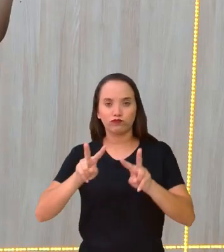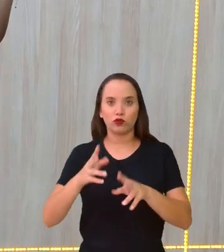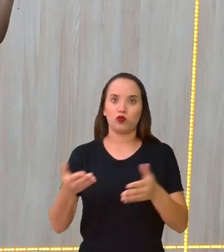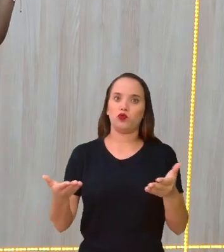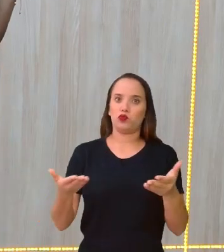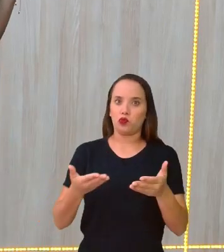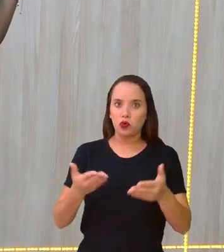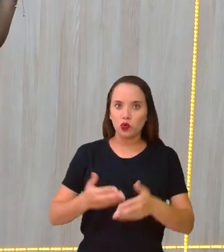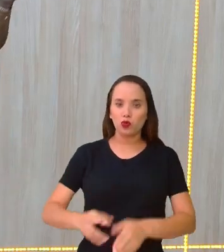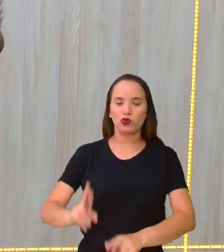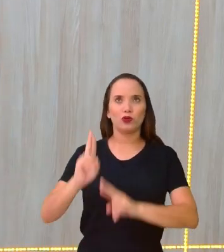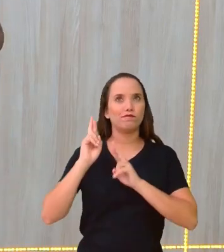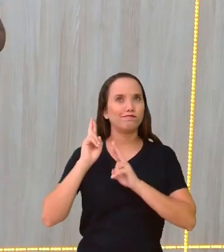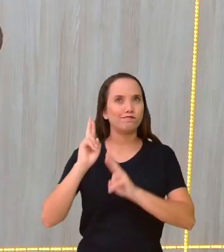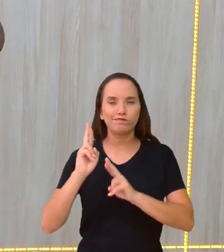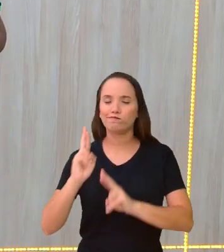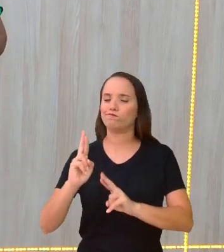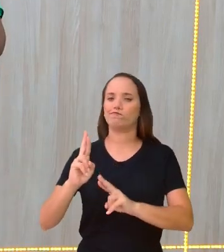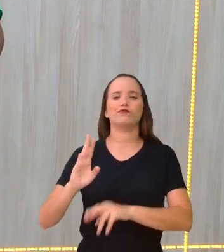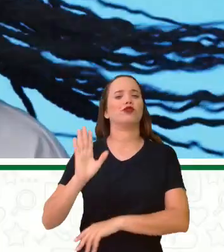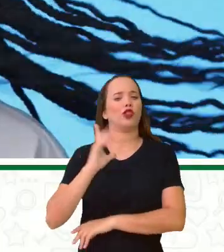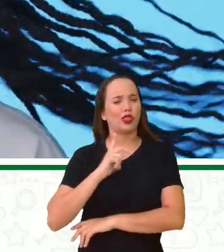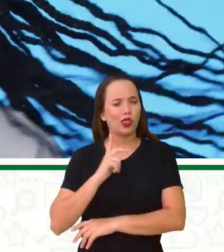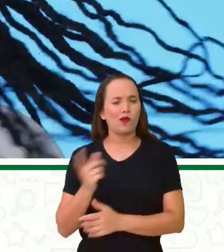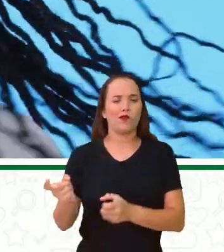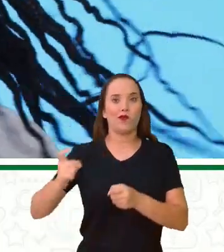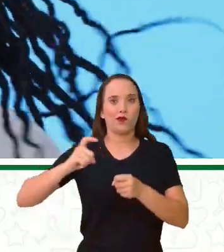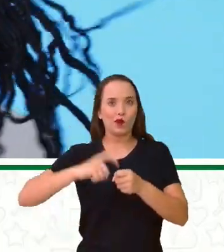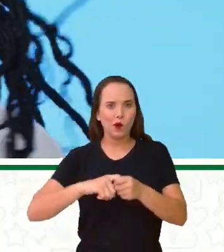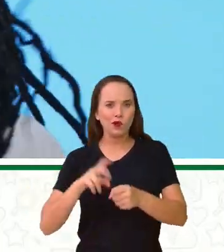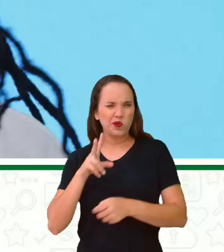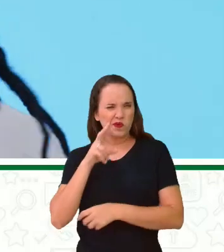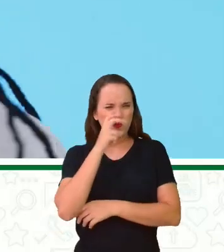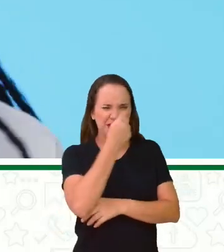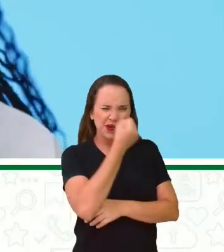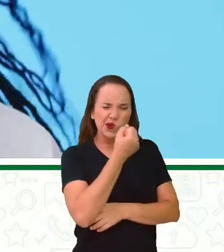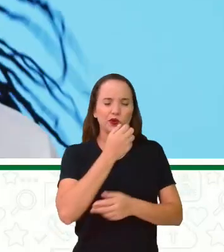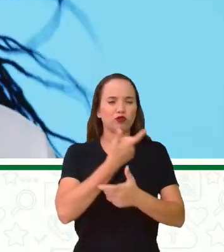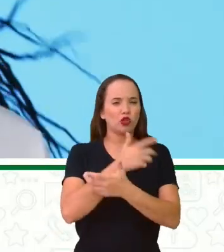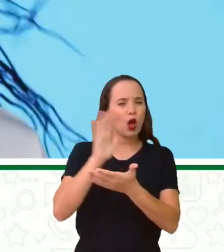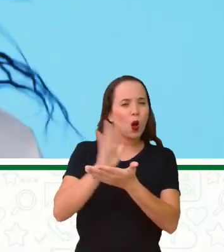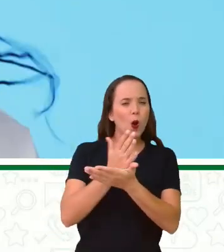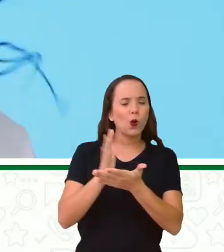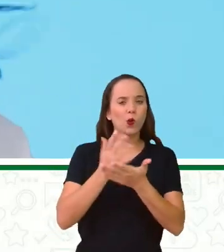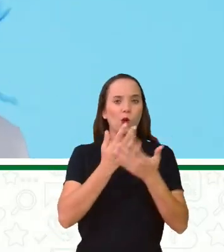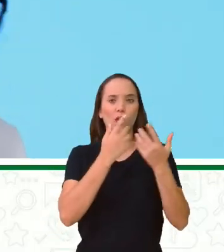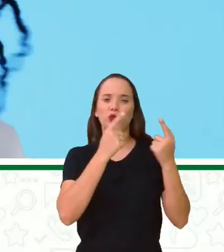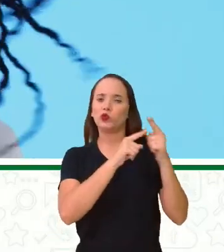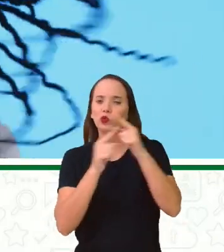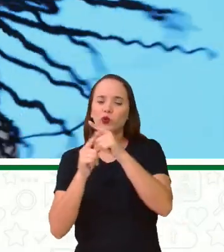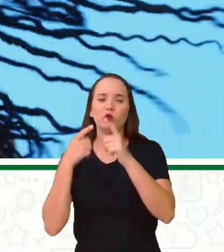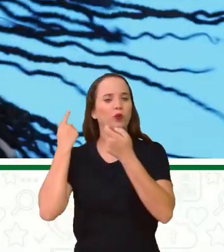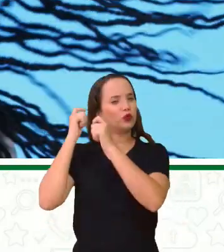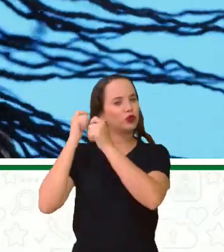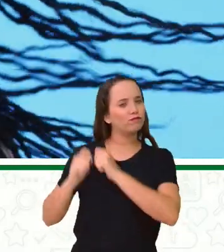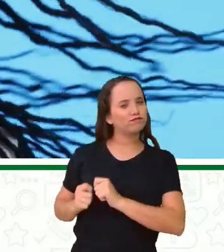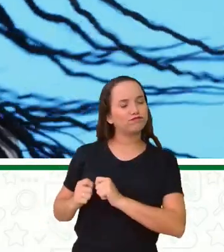ainda bem que voltou com força alguns penteados, não foi? A gente está falando